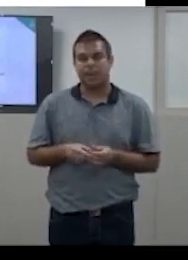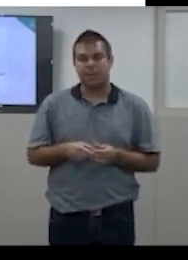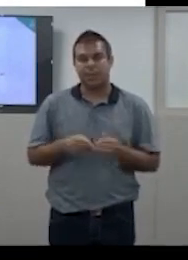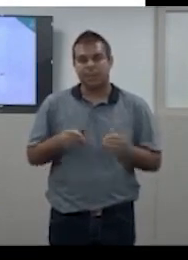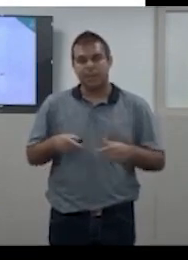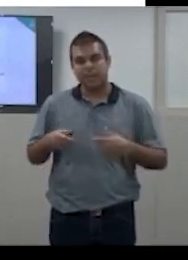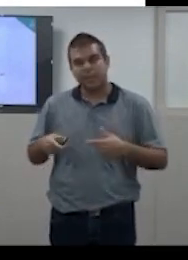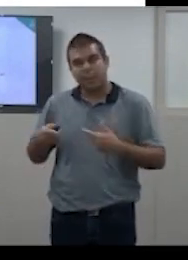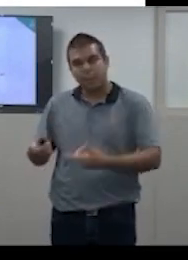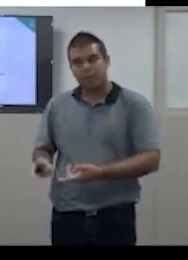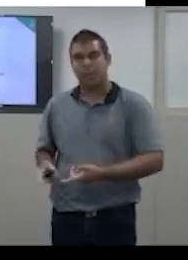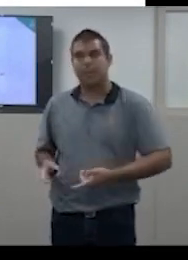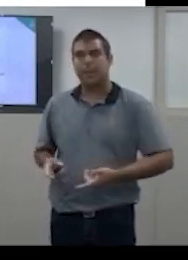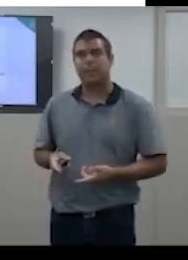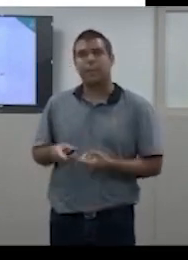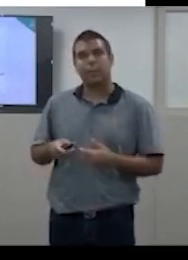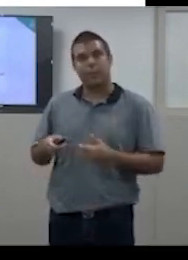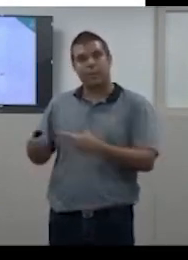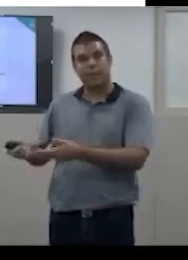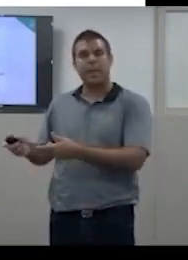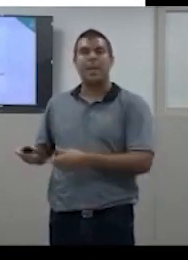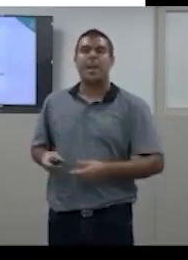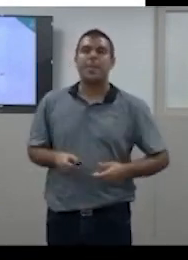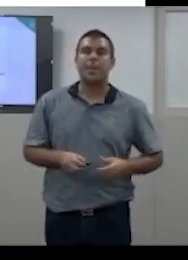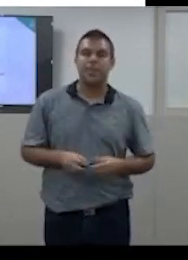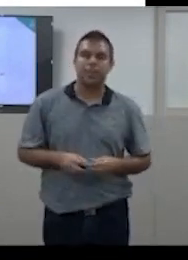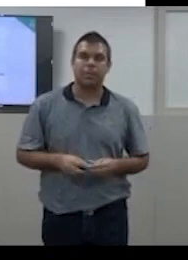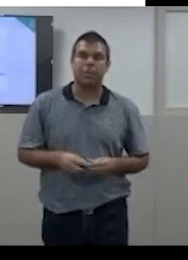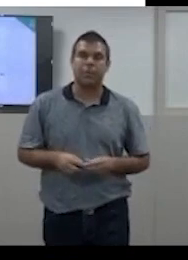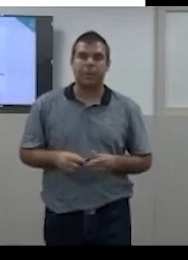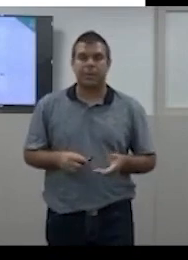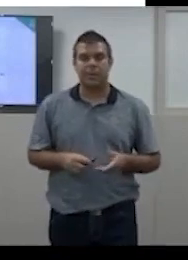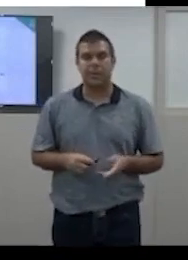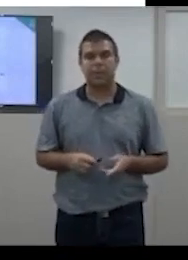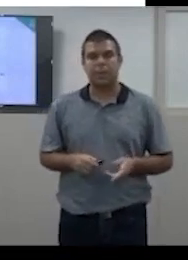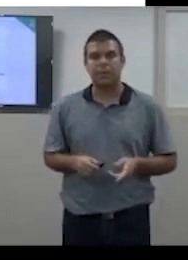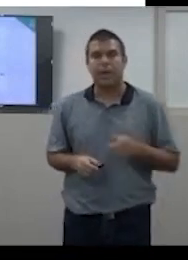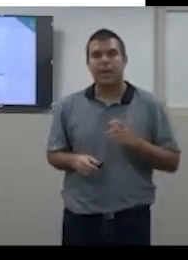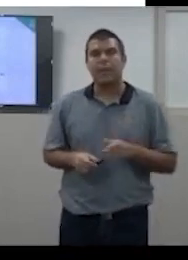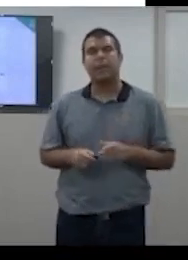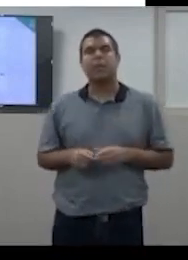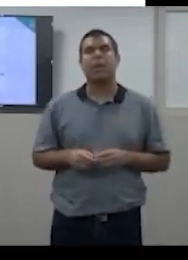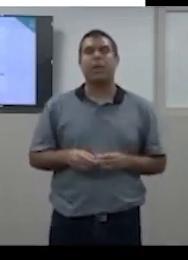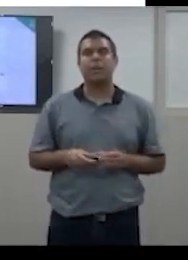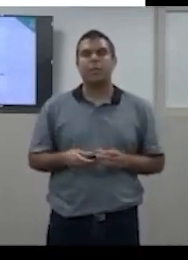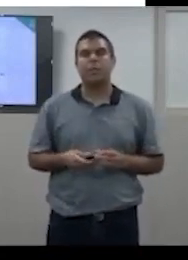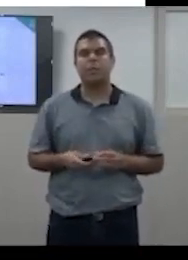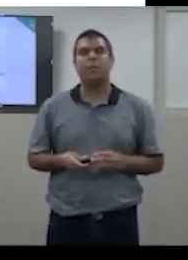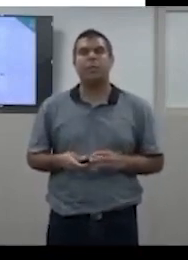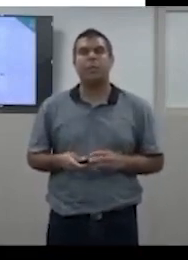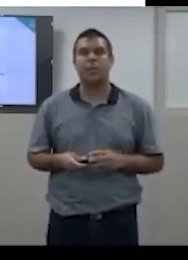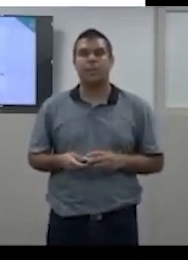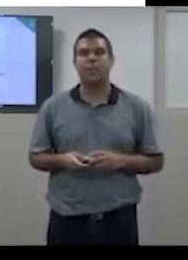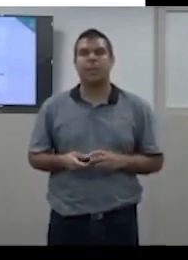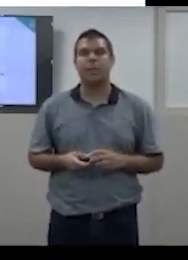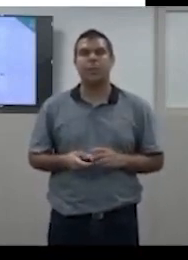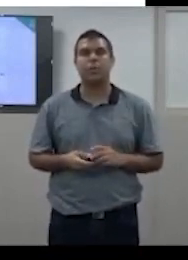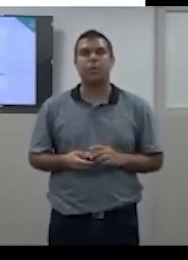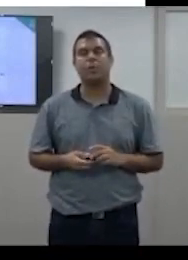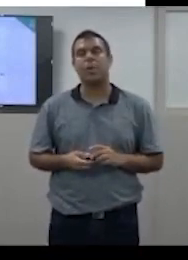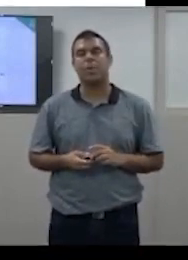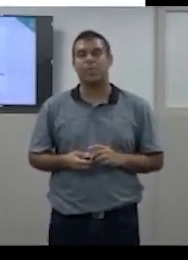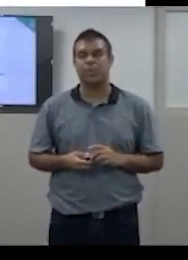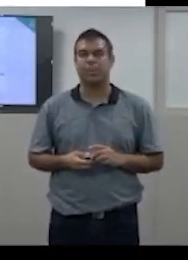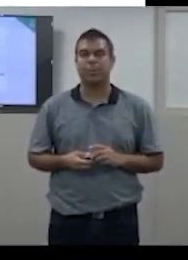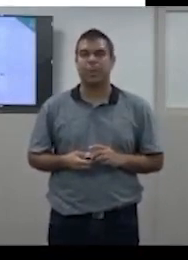para quê? Para que você consiga ter força, para que consiga estar mantendo esses componentes ali na ativa. Você coloca esse aditivo justamente por quê?